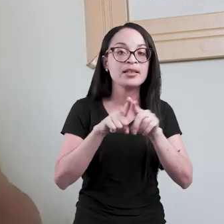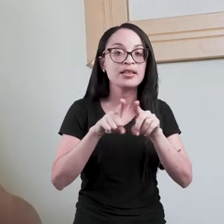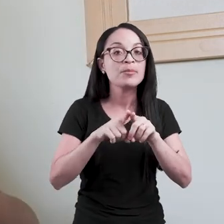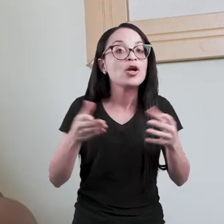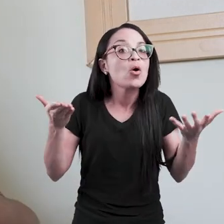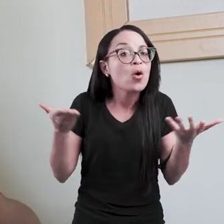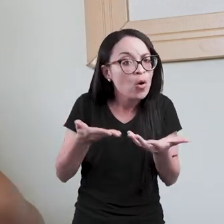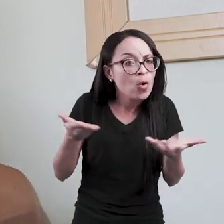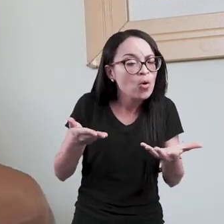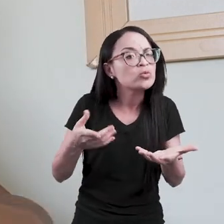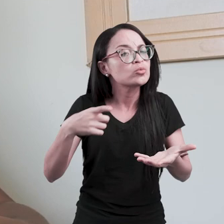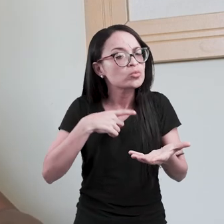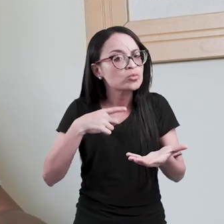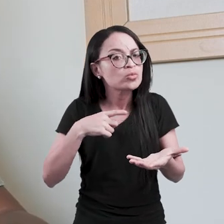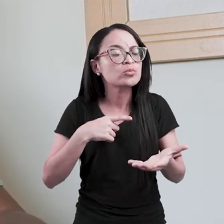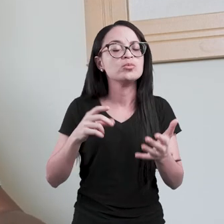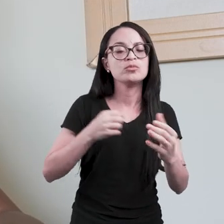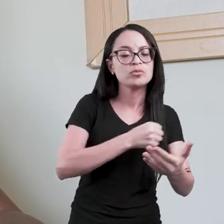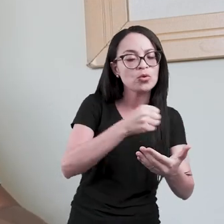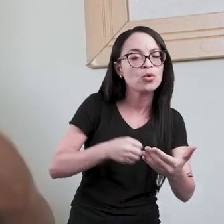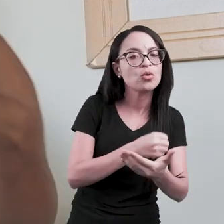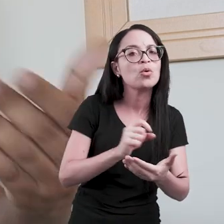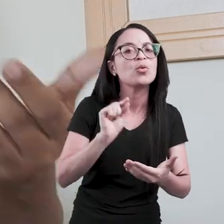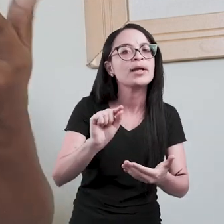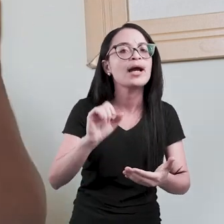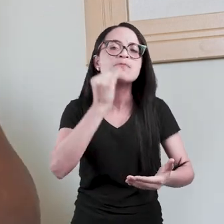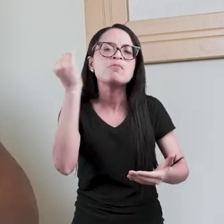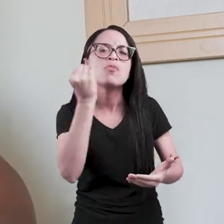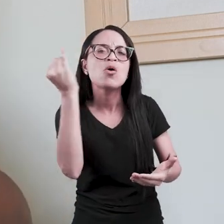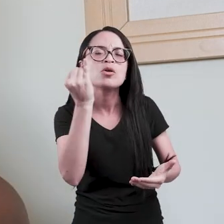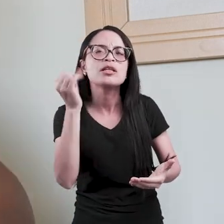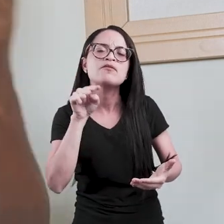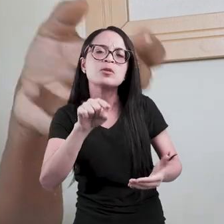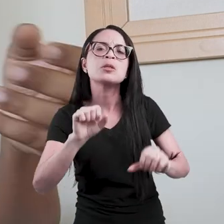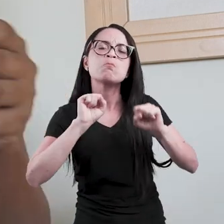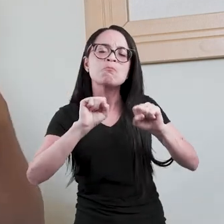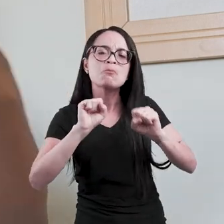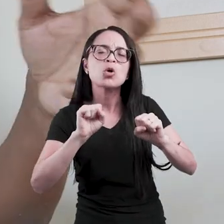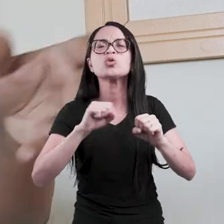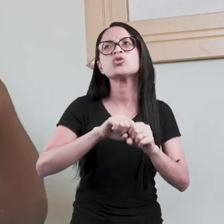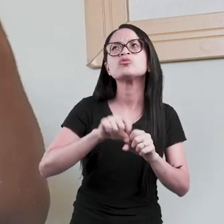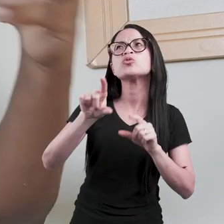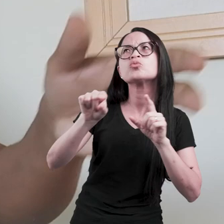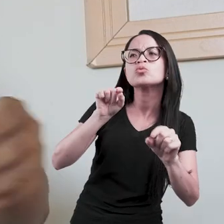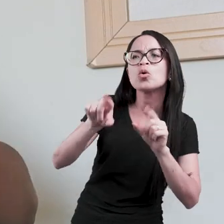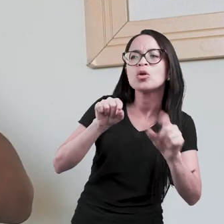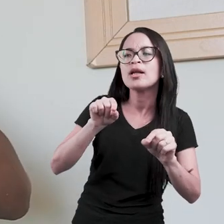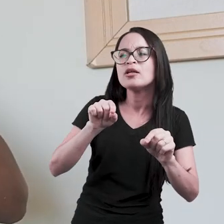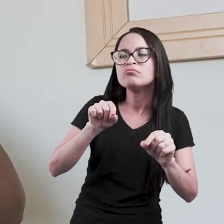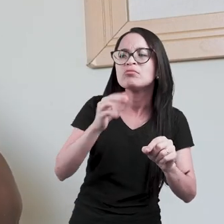para esse legado que hoje nós temos a relevância de você poder trabalhar com esses símbolos,